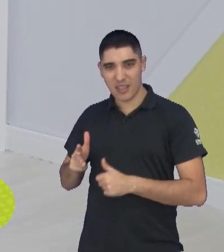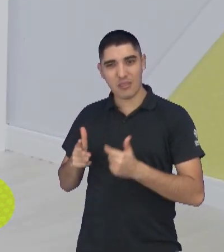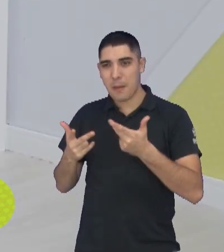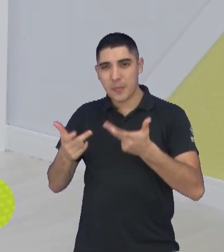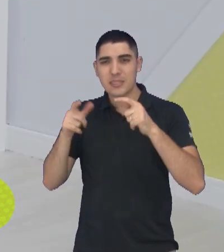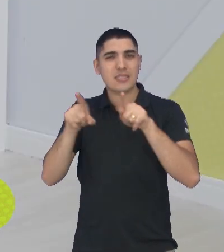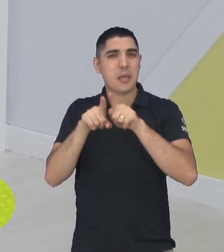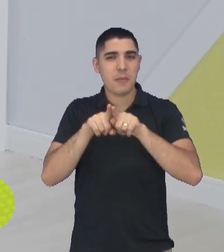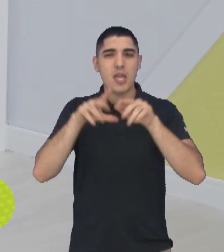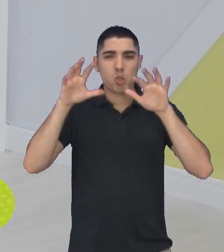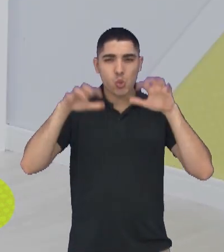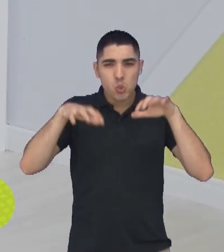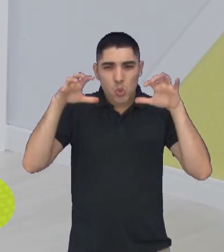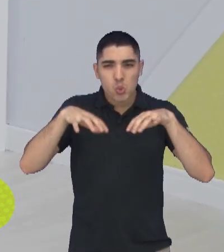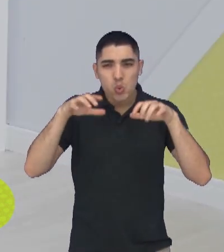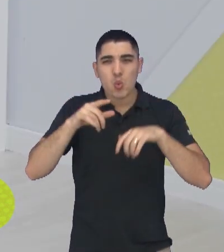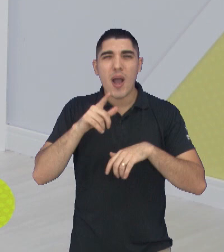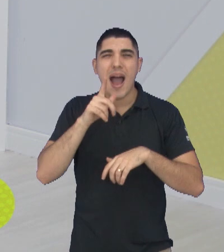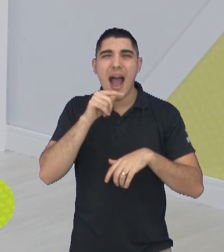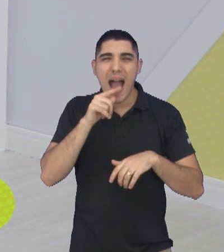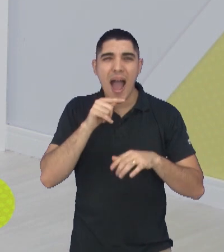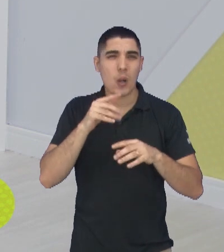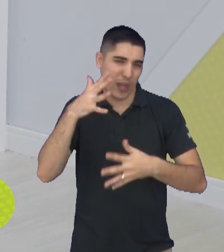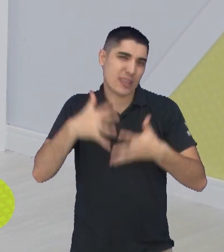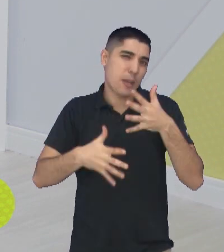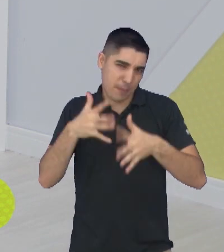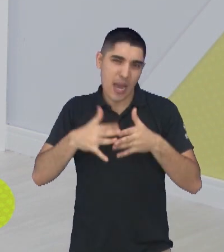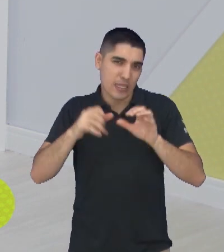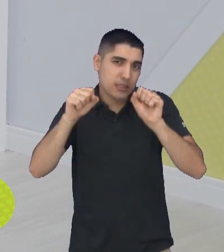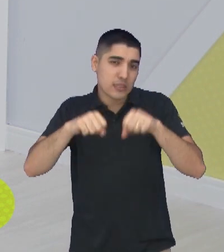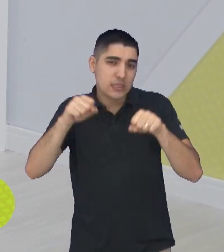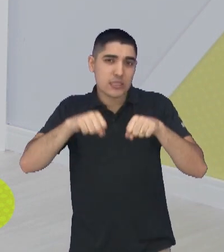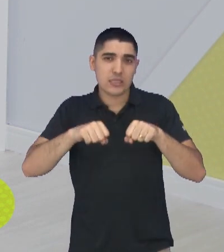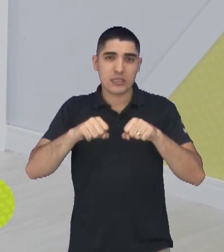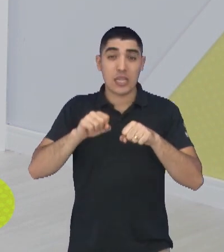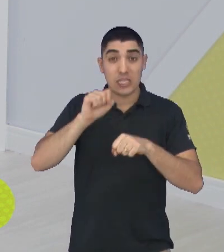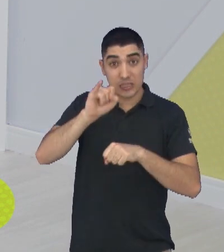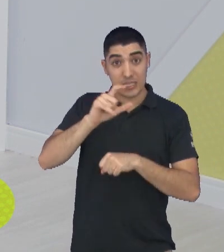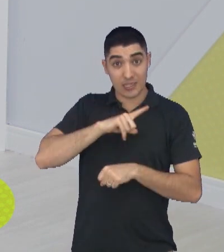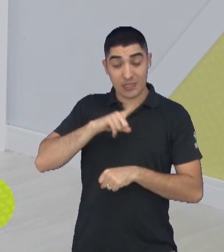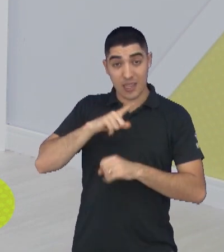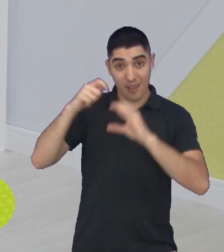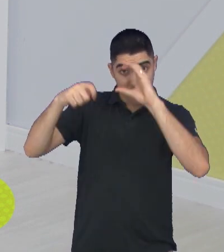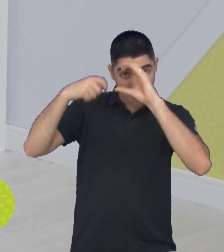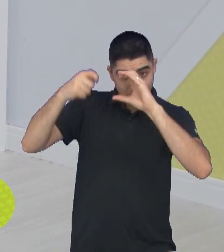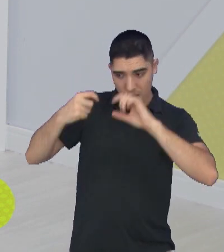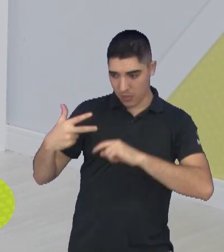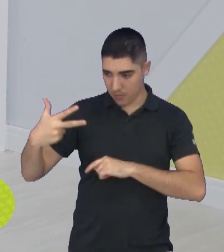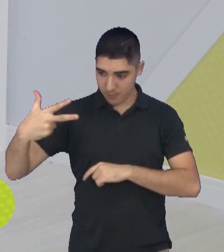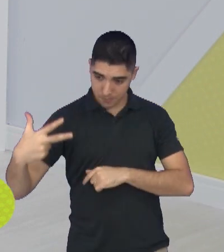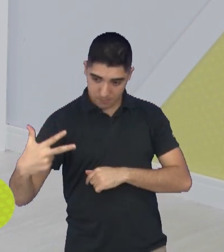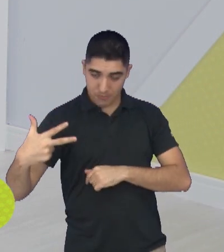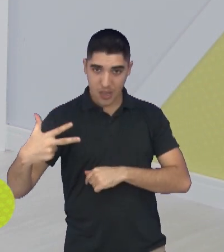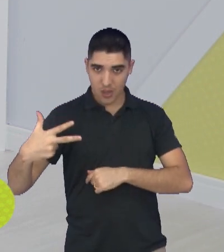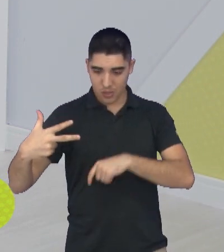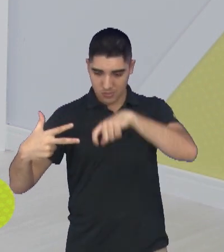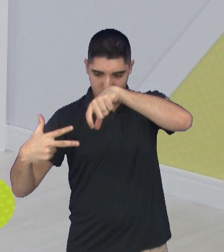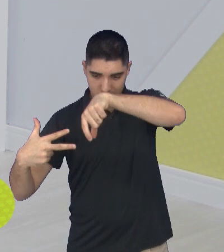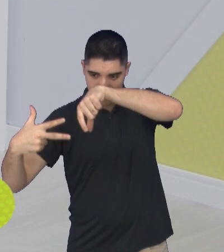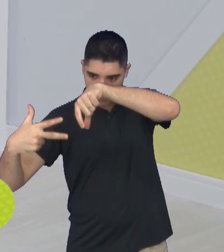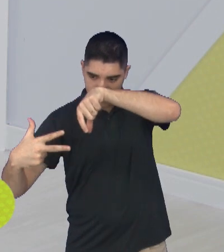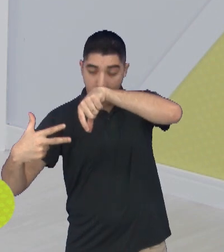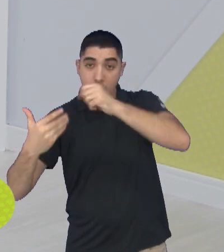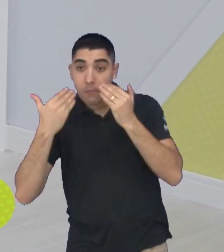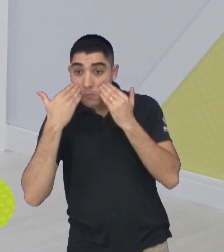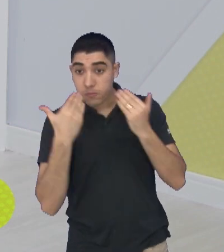chuva, molhada a lente, isso aí tudo atrapalha. Então, se você tivesse uma câmera frontal, aí não teria erro. Pô, pegou um pouquinho, pegou